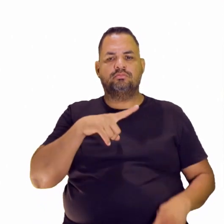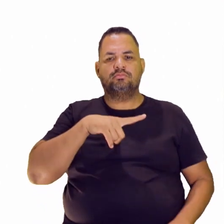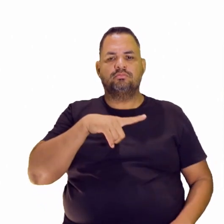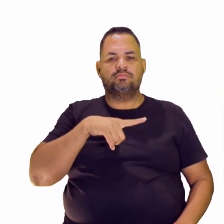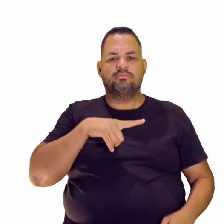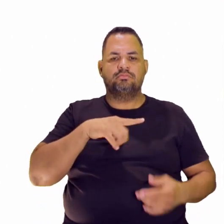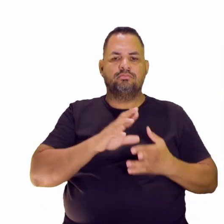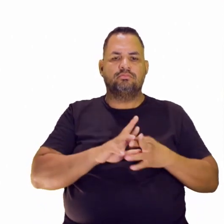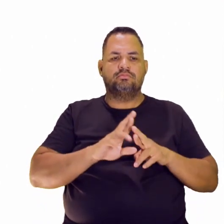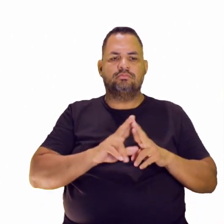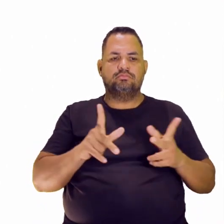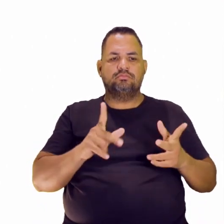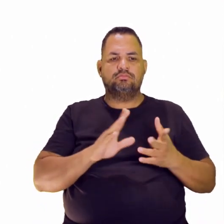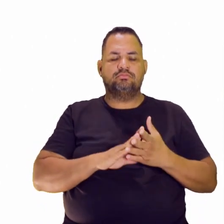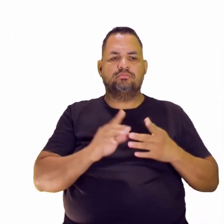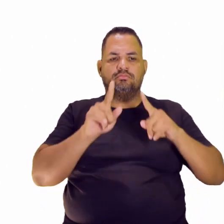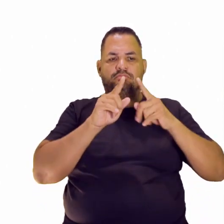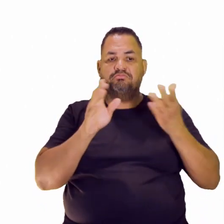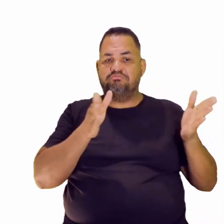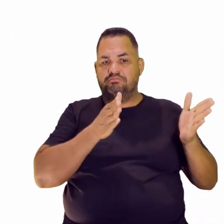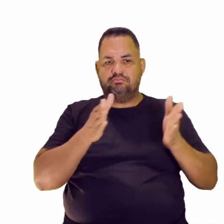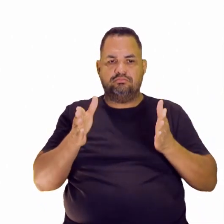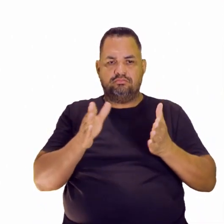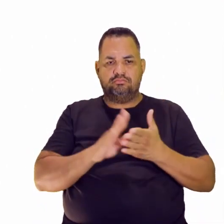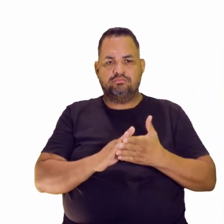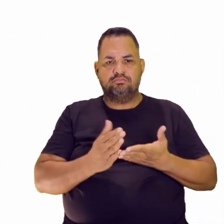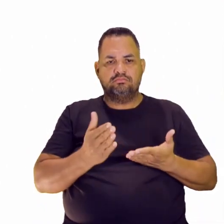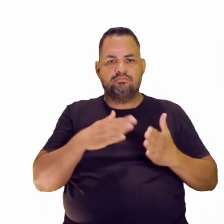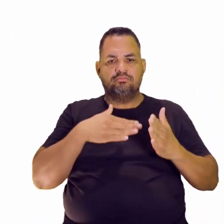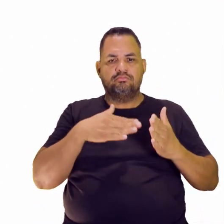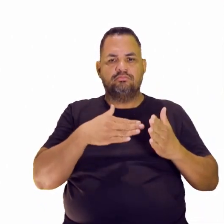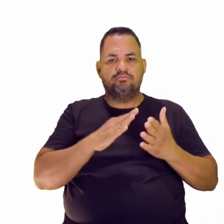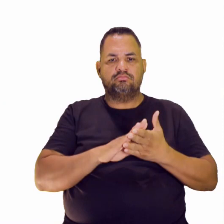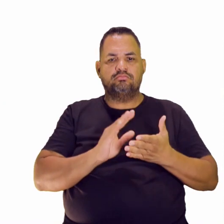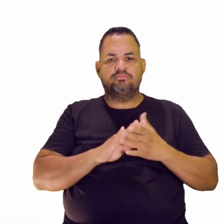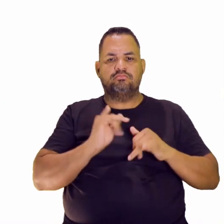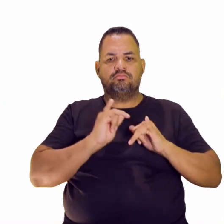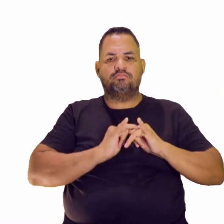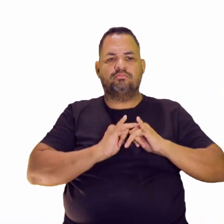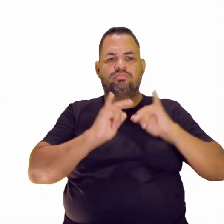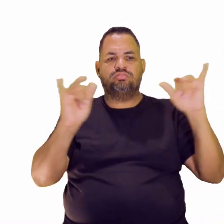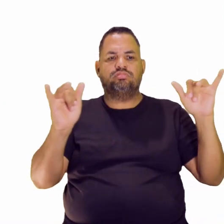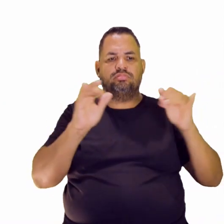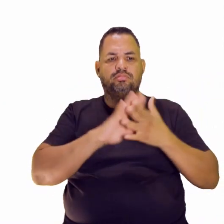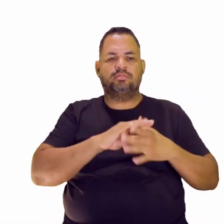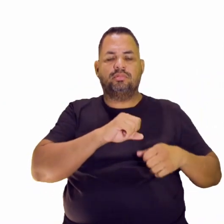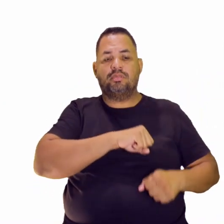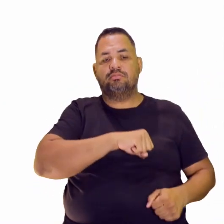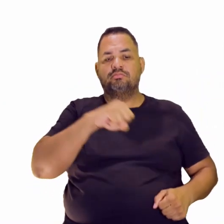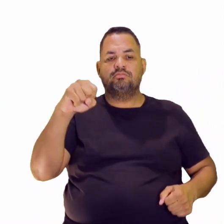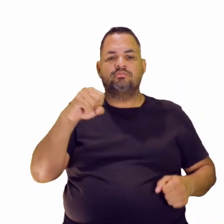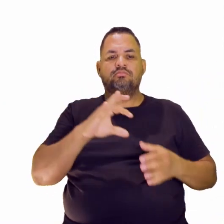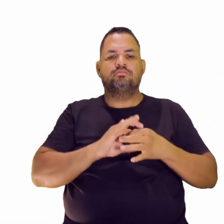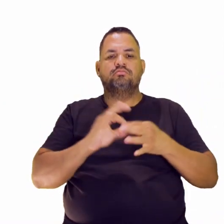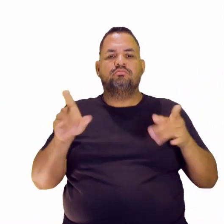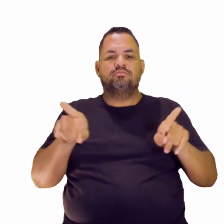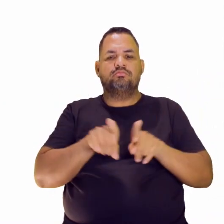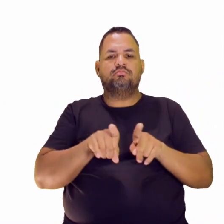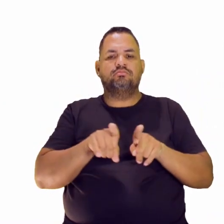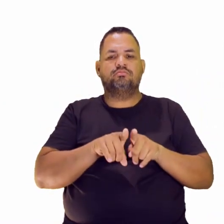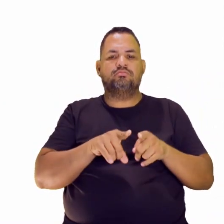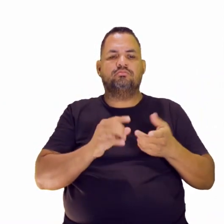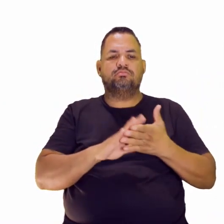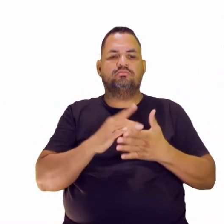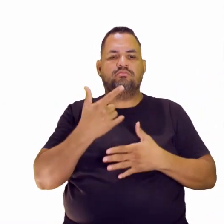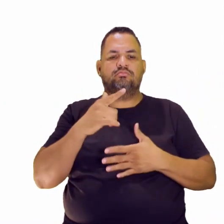grande diferença de tempo entre a tela pintada e a proclamação da independência, mas também porque